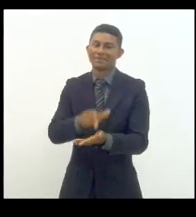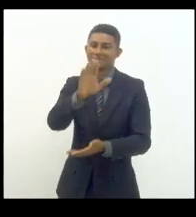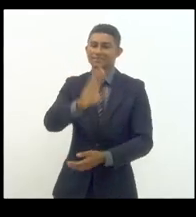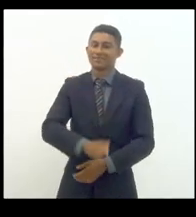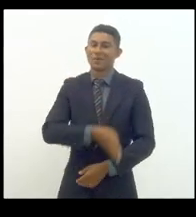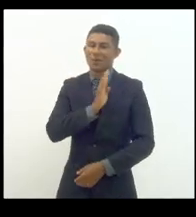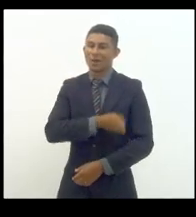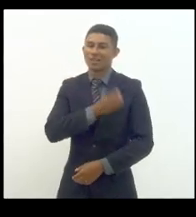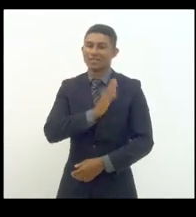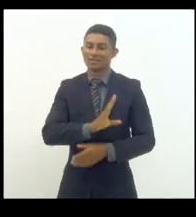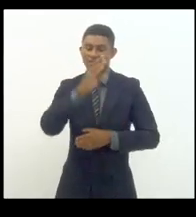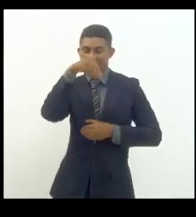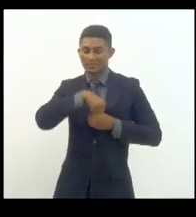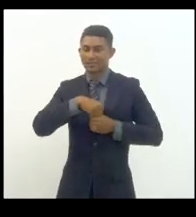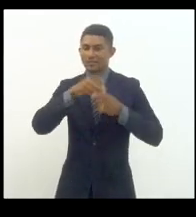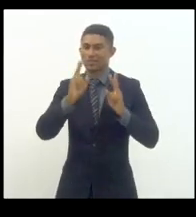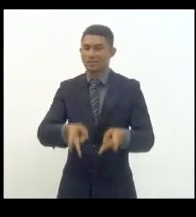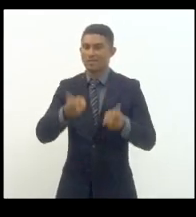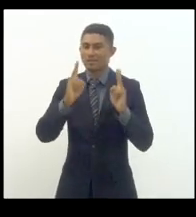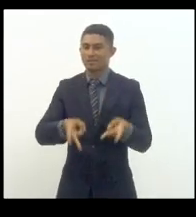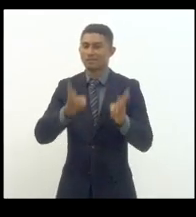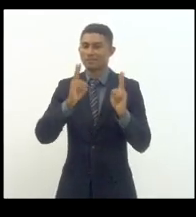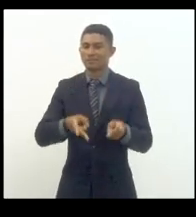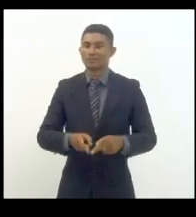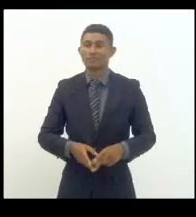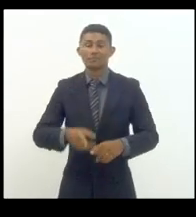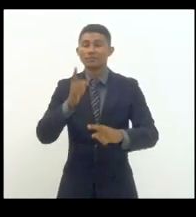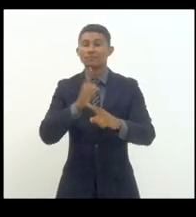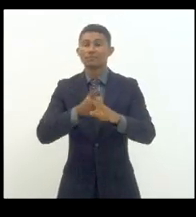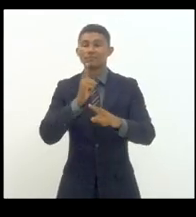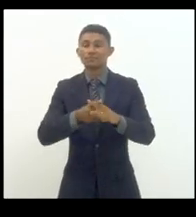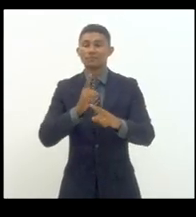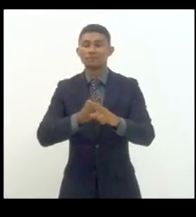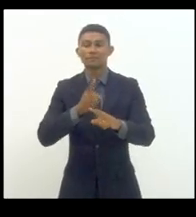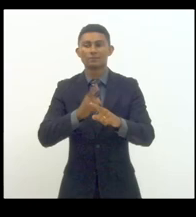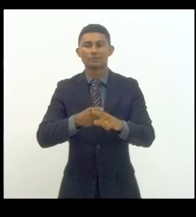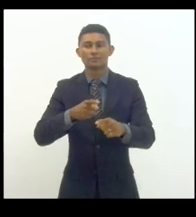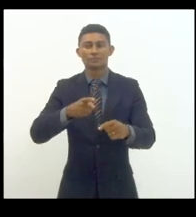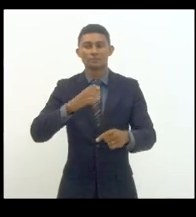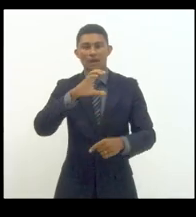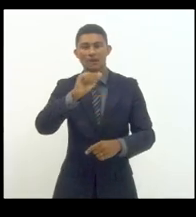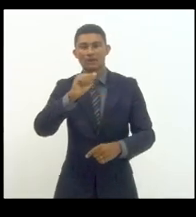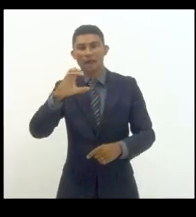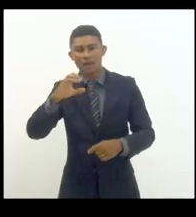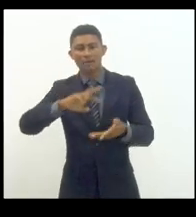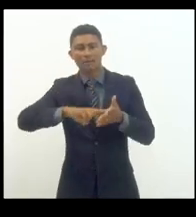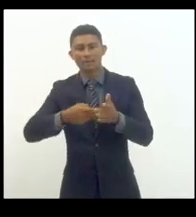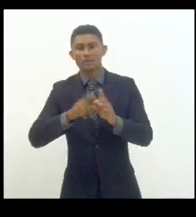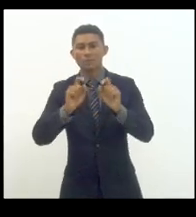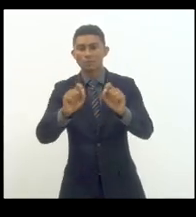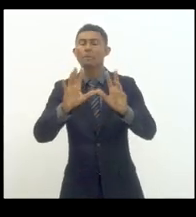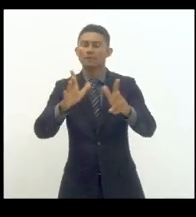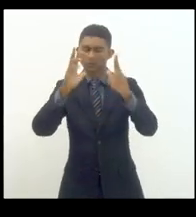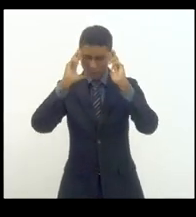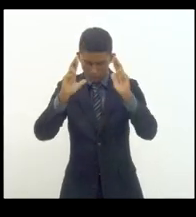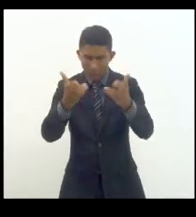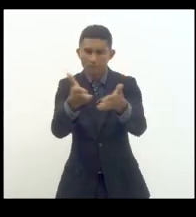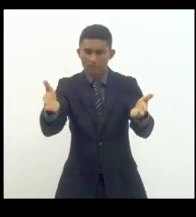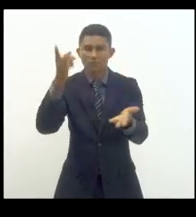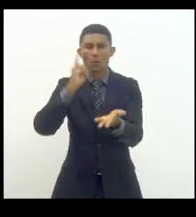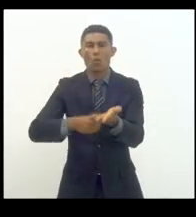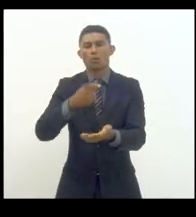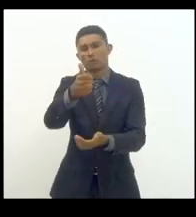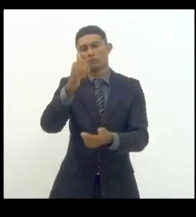coração da gente não foi tirado, não, porque o que significa CAC é isso, só por esse motivo, mas respeitando o acordo feito com o